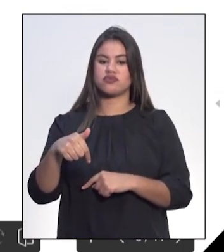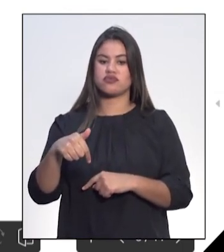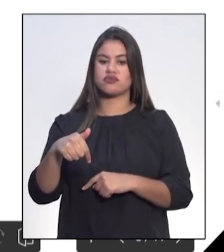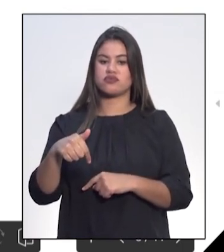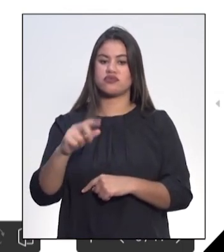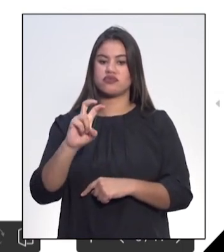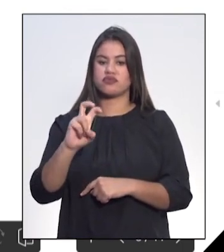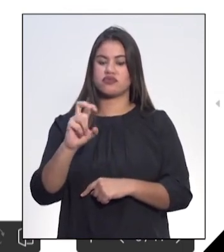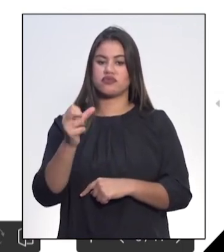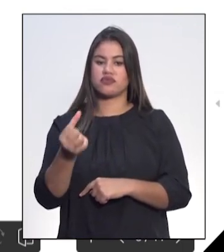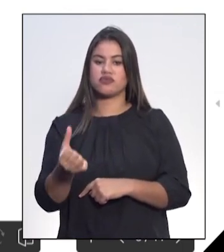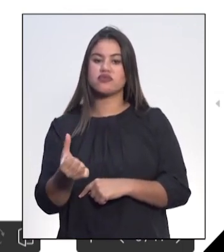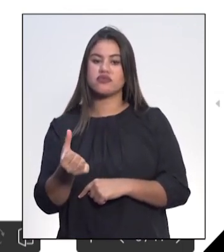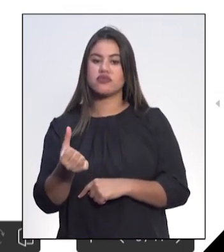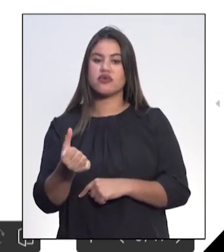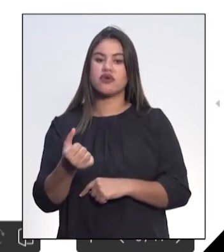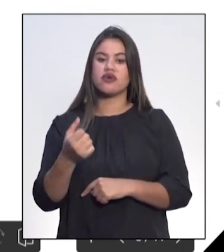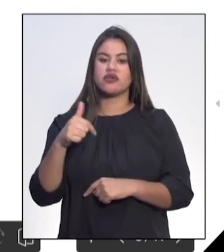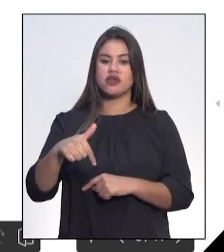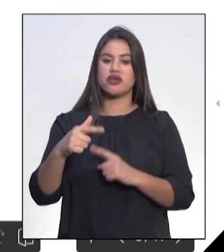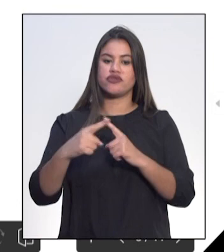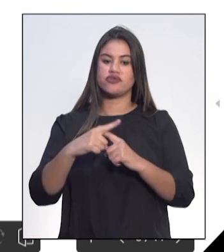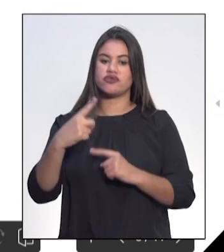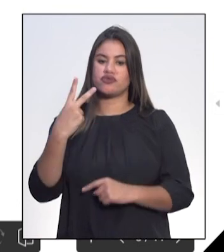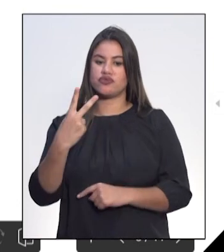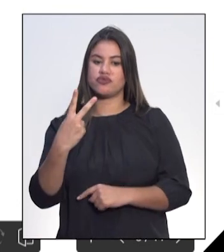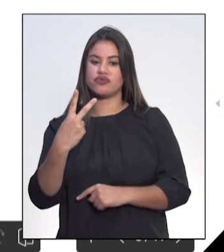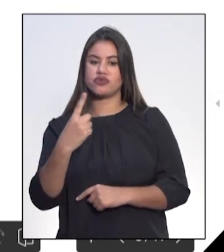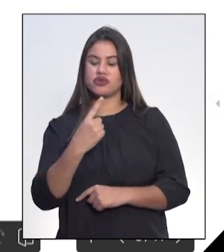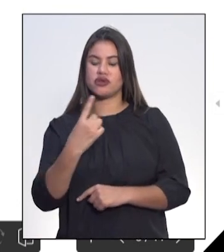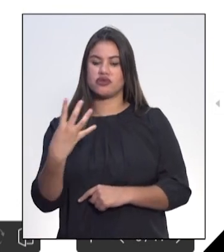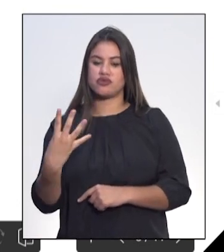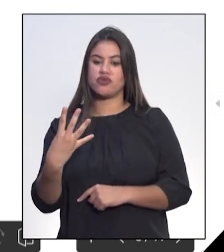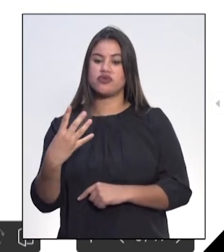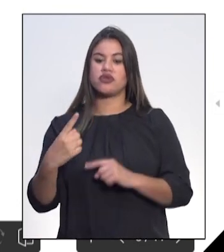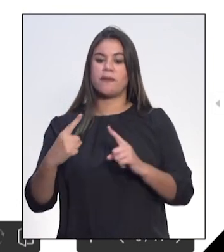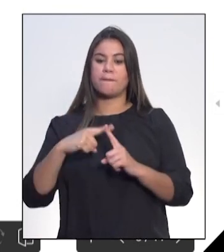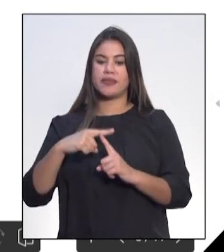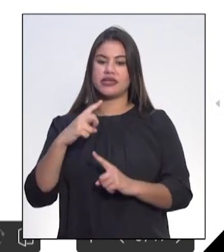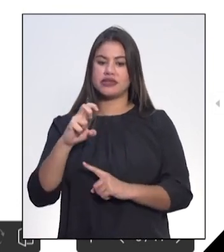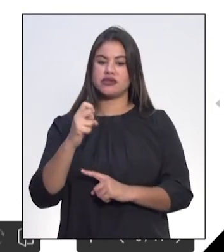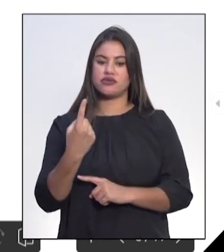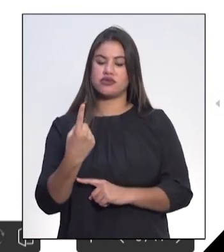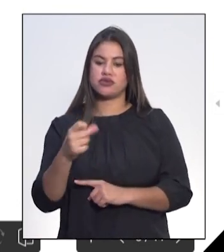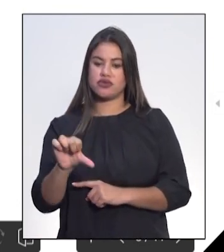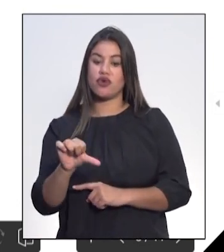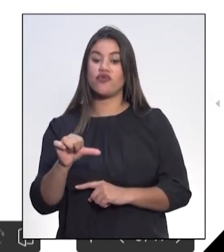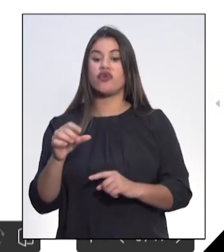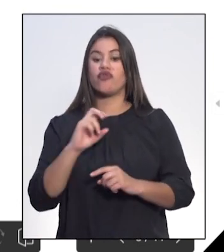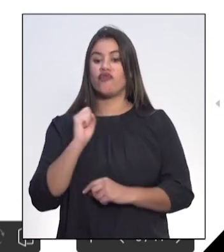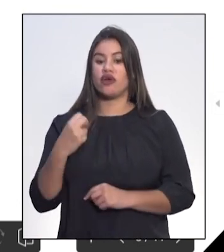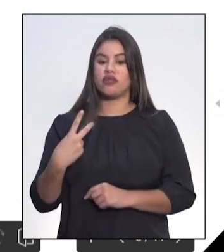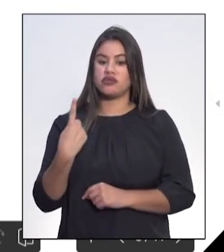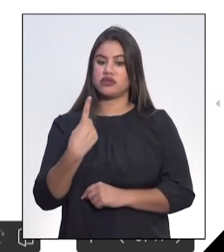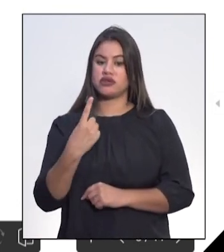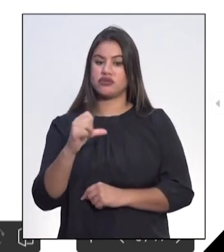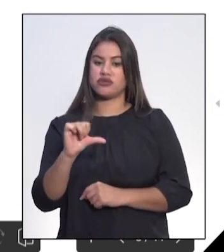mesmo? 56. 7 vezes 2, 14, mais 5, 19, 196. Vou aqui para o lado.